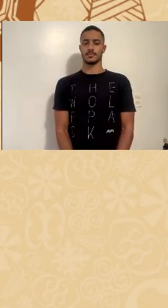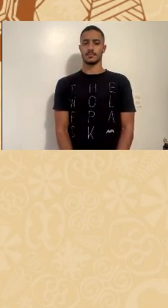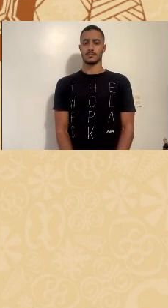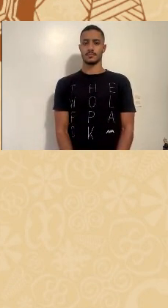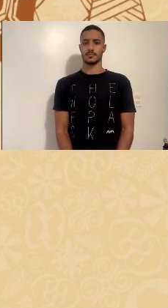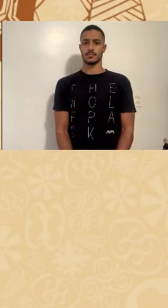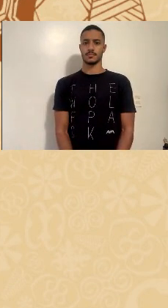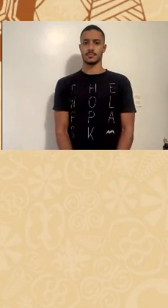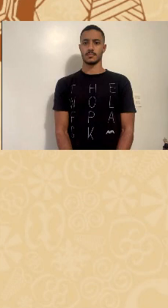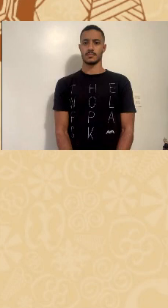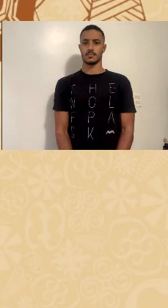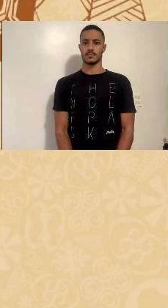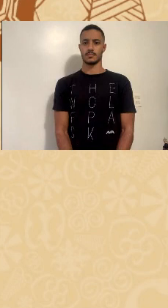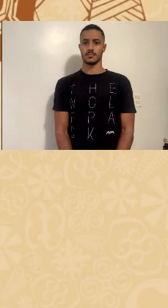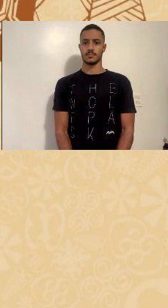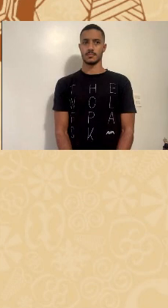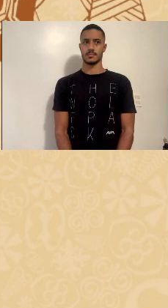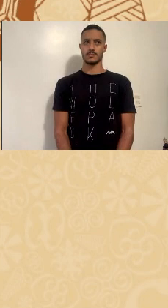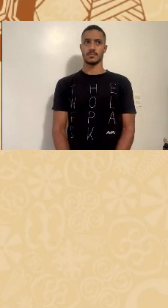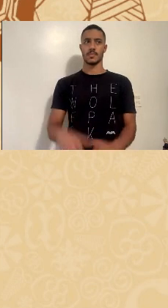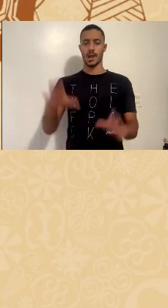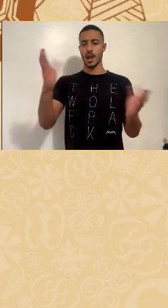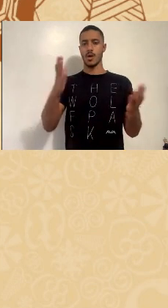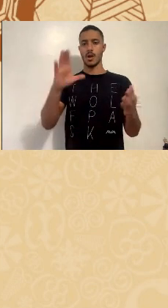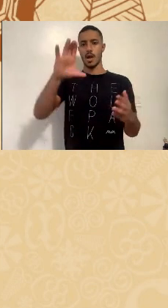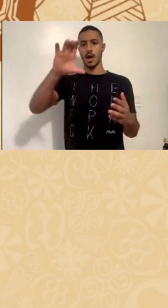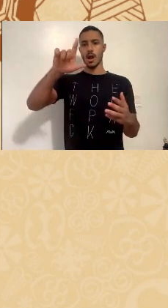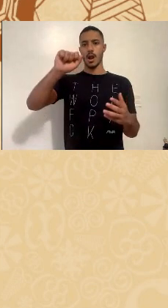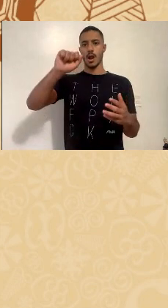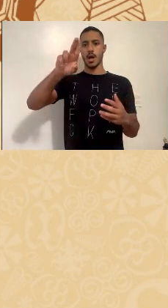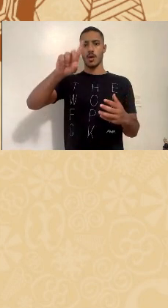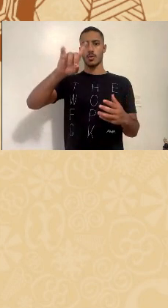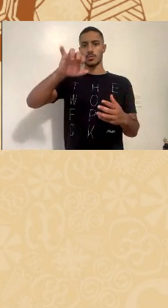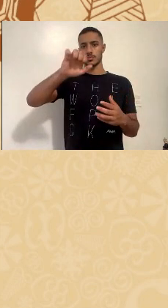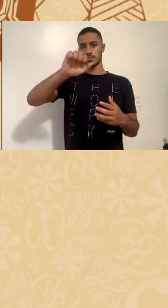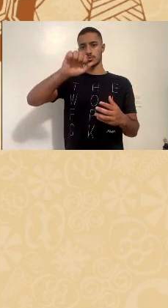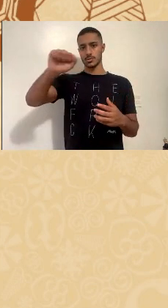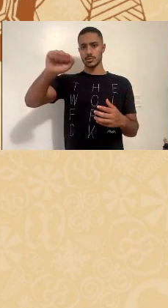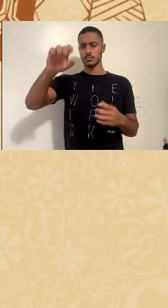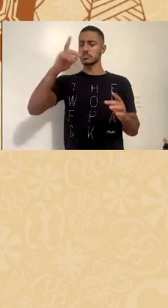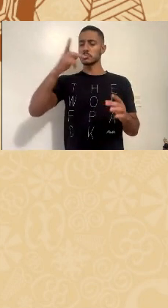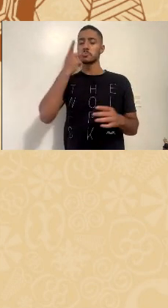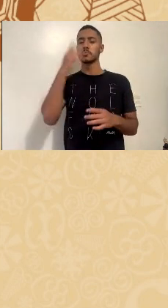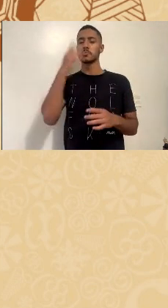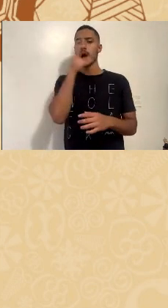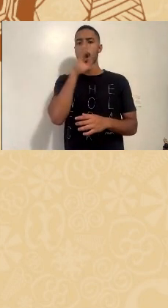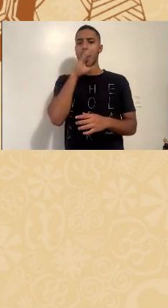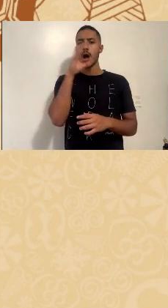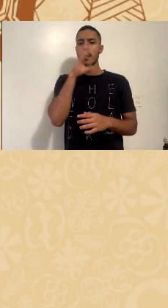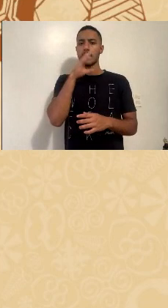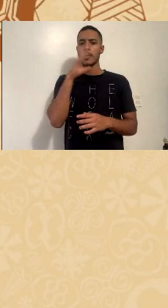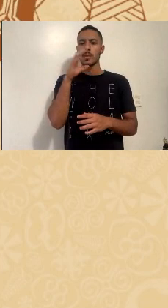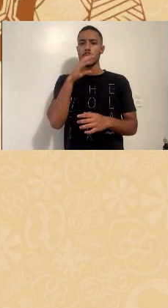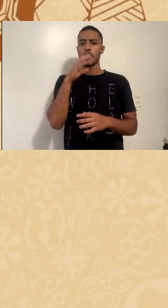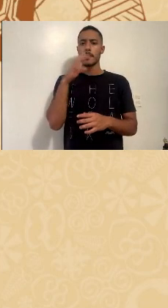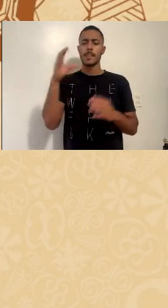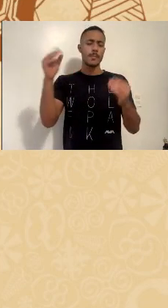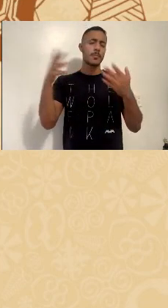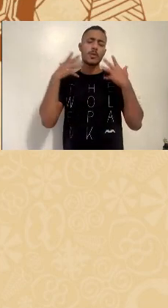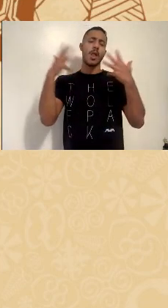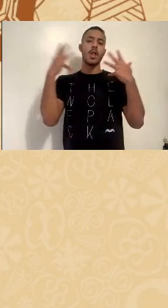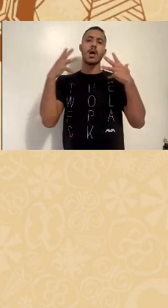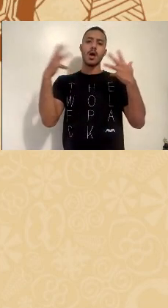Então, é você, Cláudia. Só, sim, falar muito rapidinho. É uma alegria, honra estar